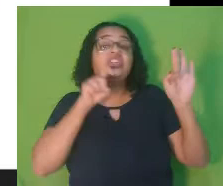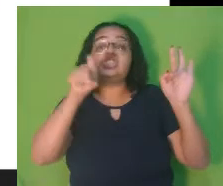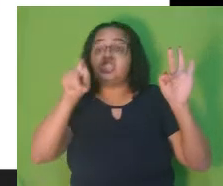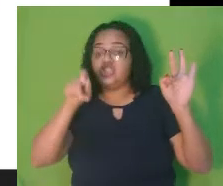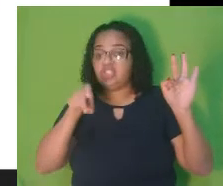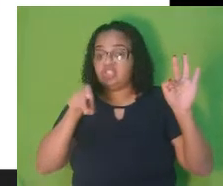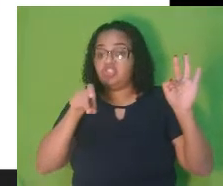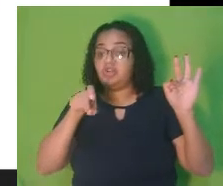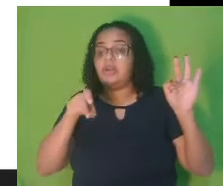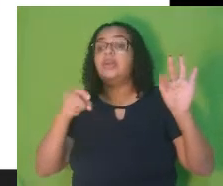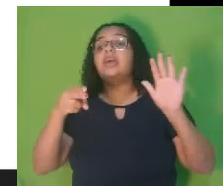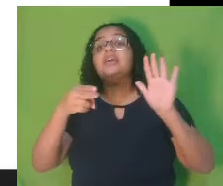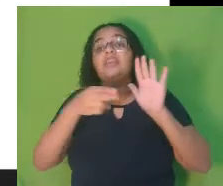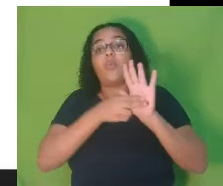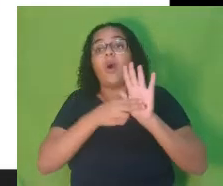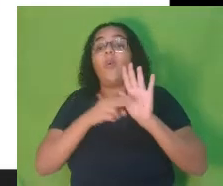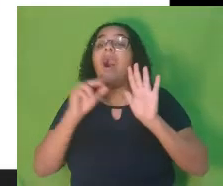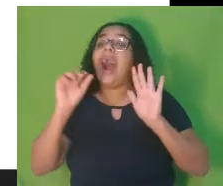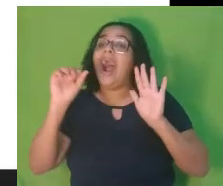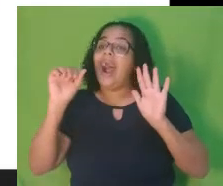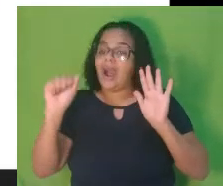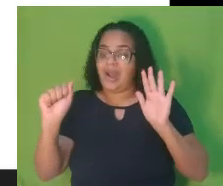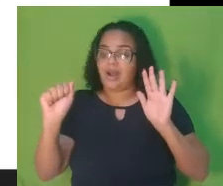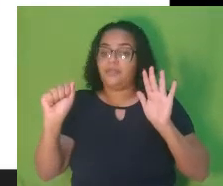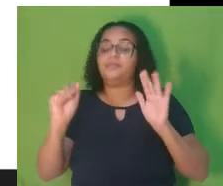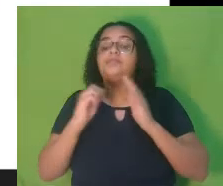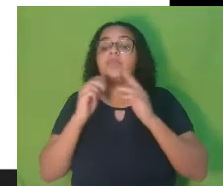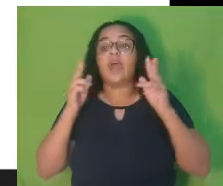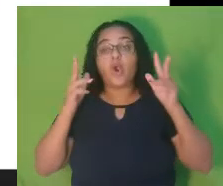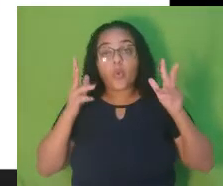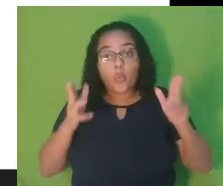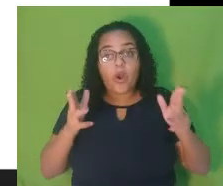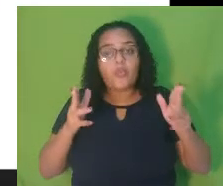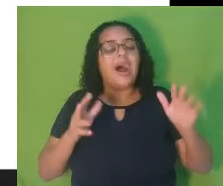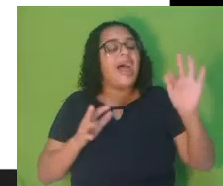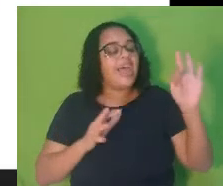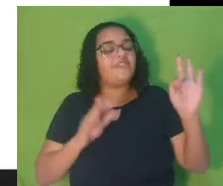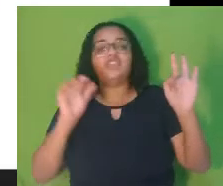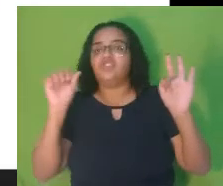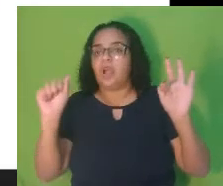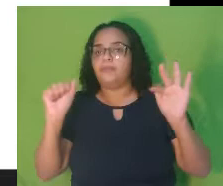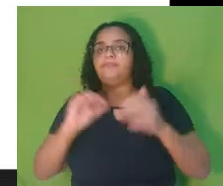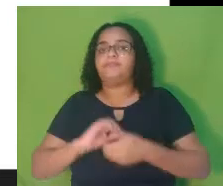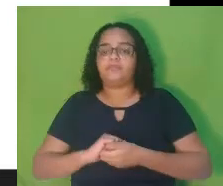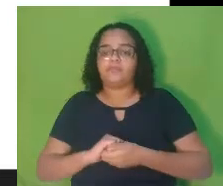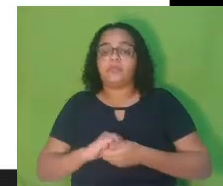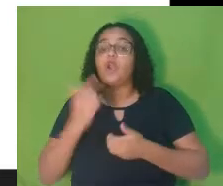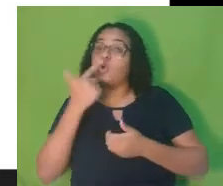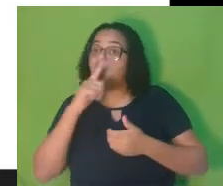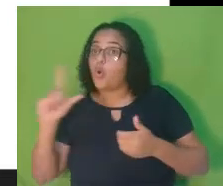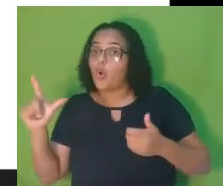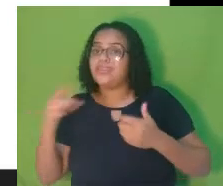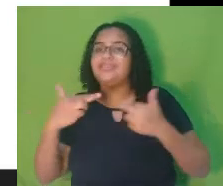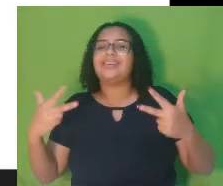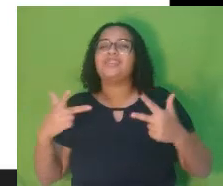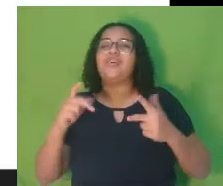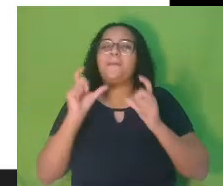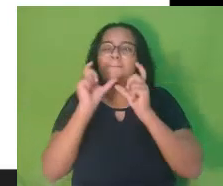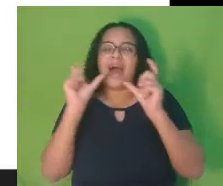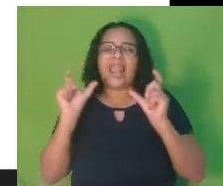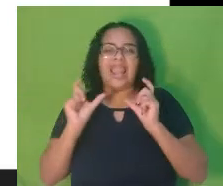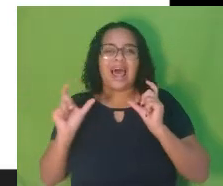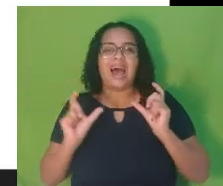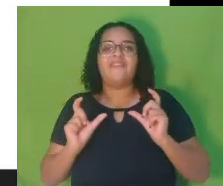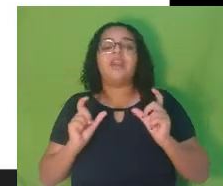f de x quando x tende a é igual a f de a. Em outras